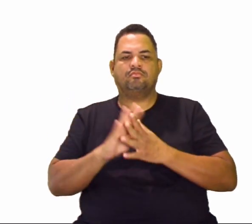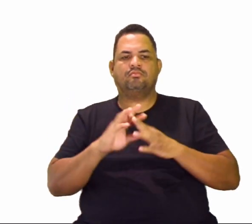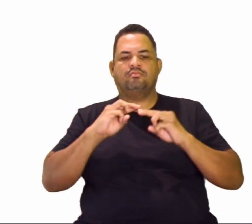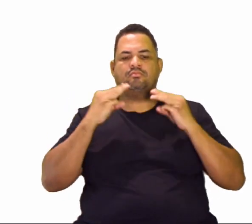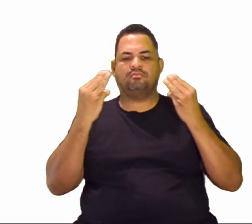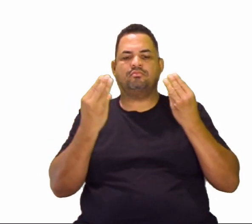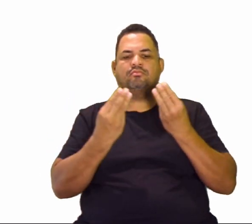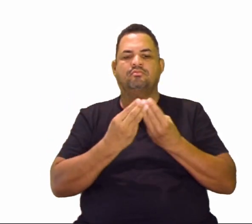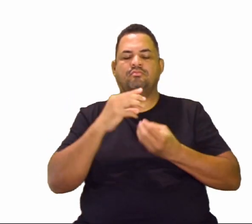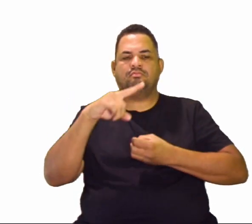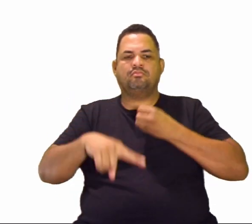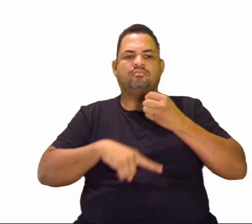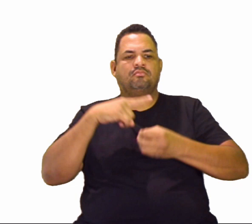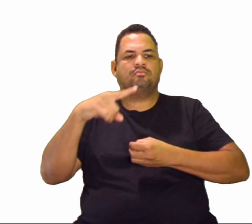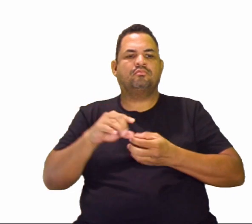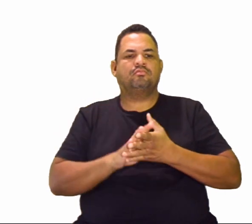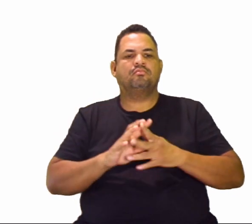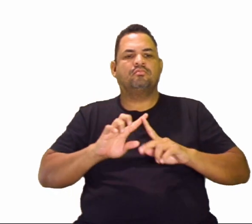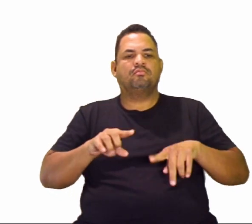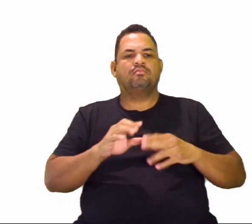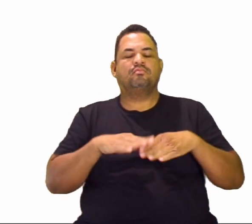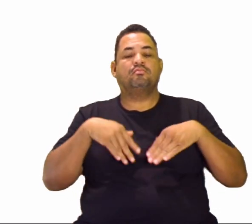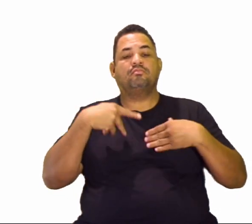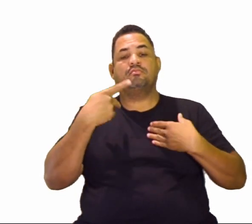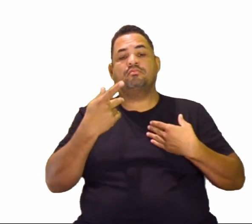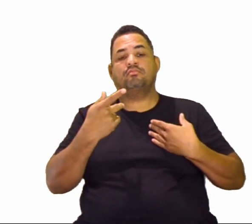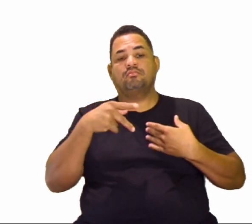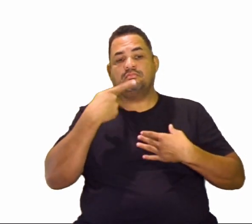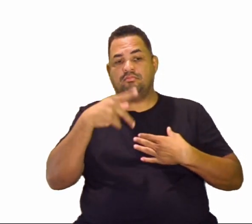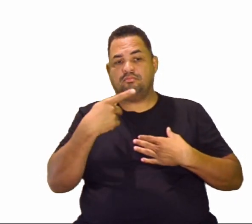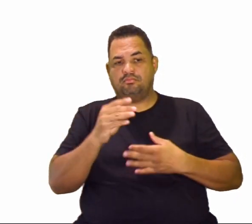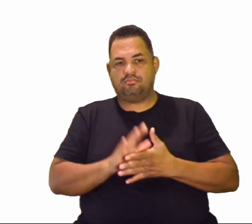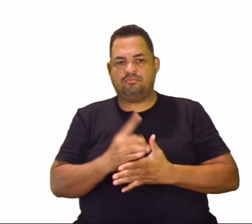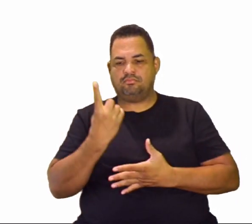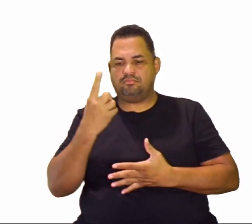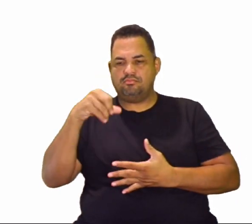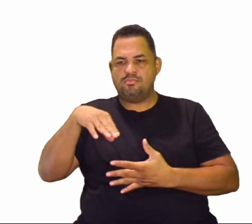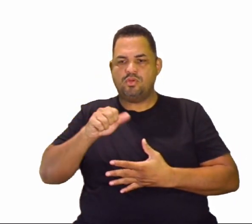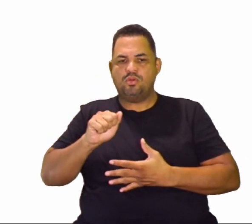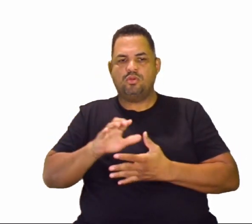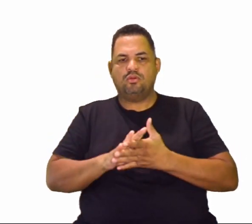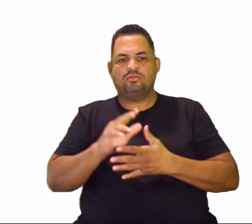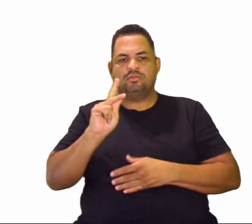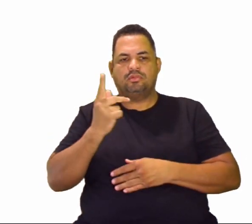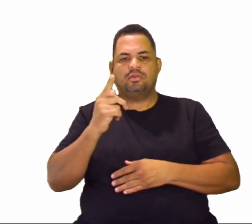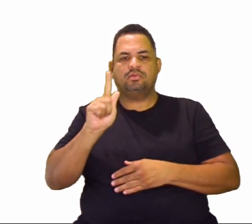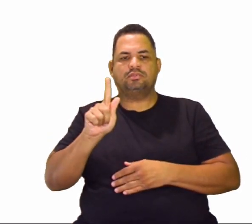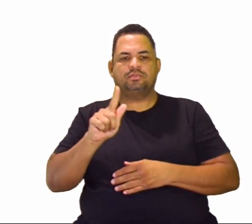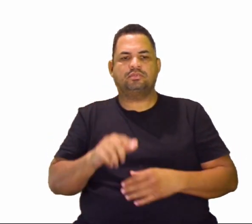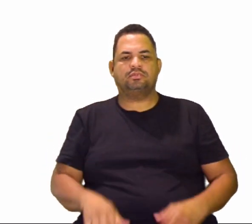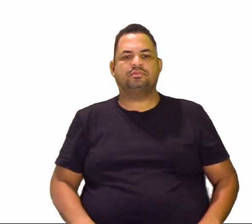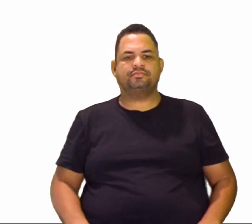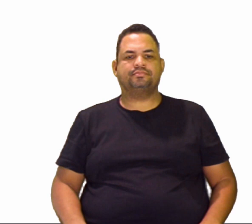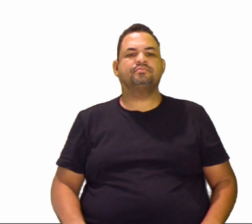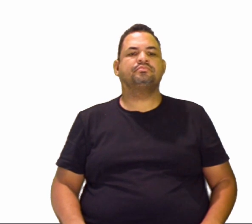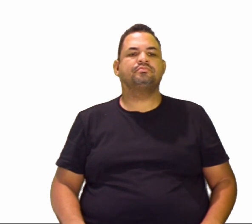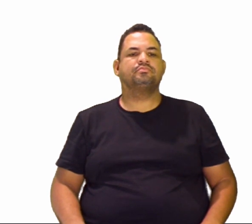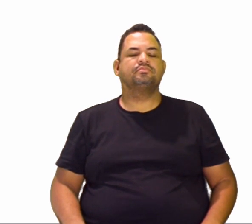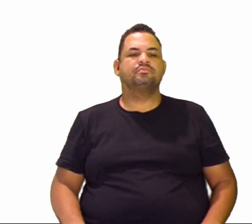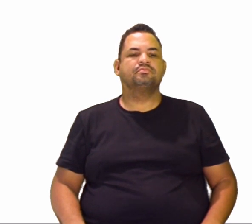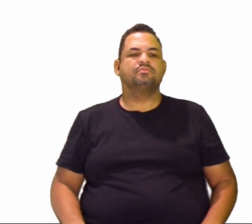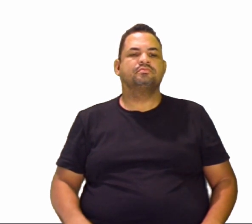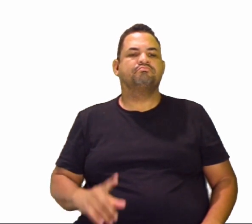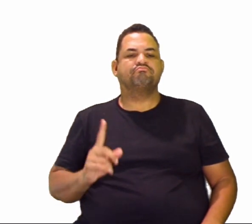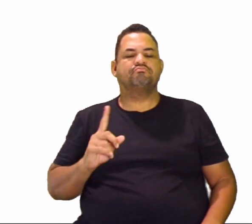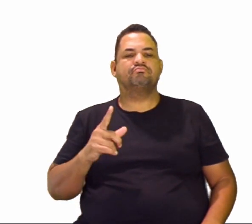massa atômica. Porém, quando eu abordar sobre 1 mol de mercúrio, aí sim, eu